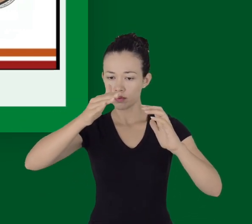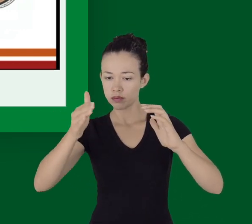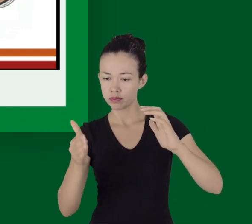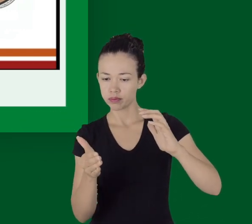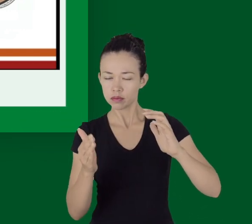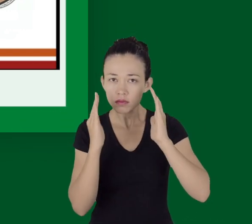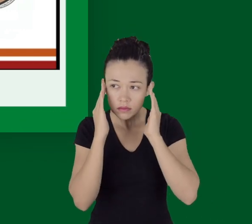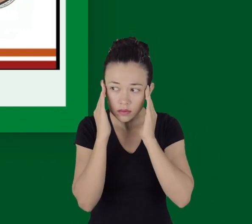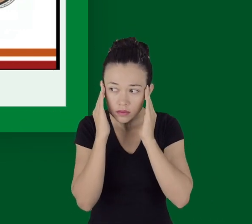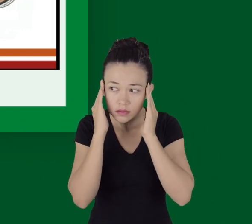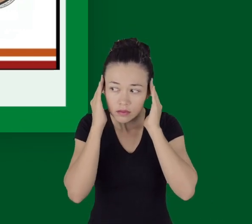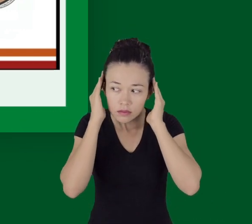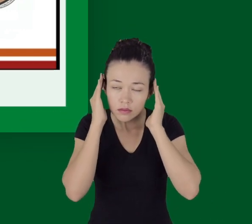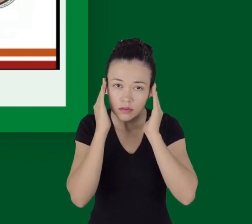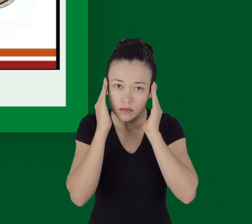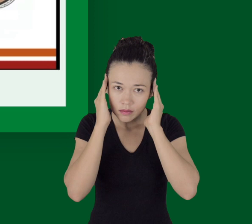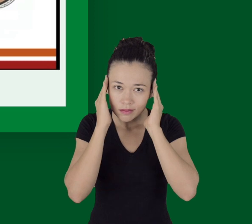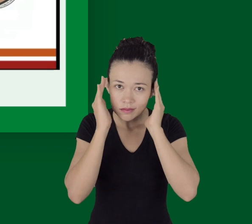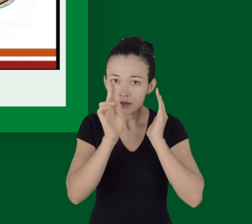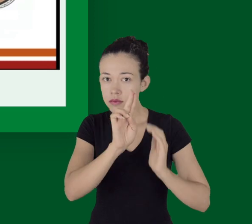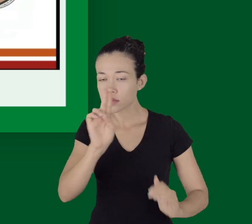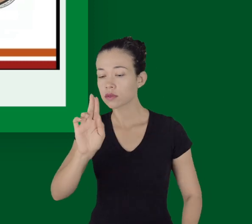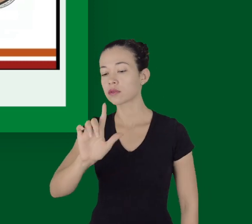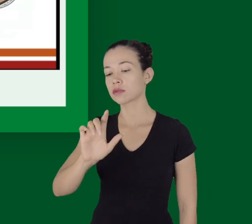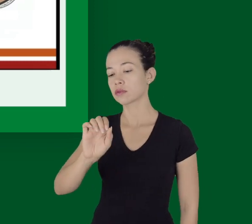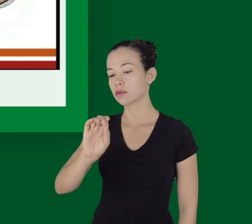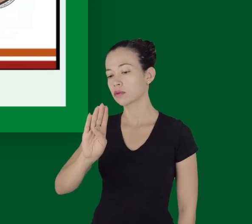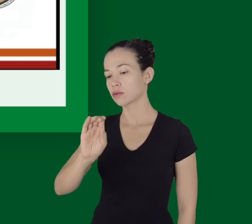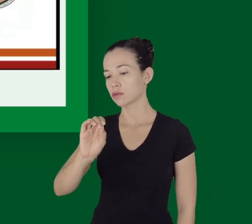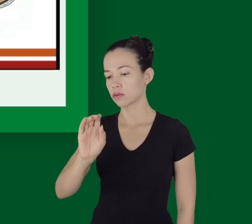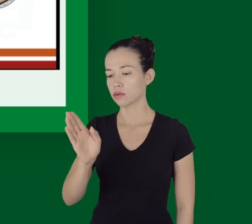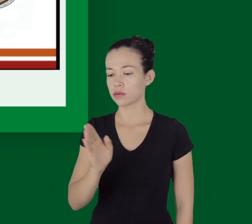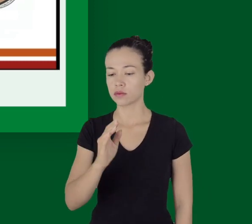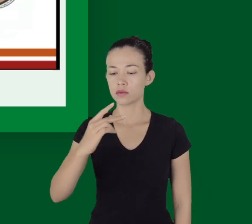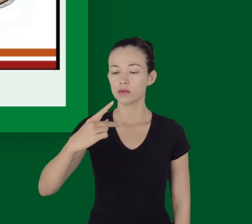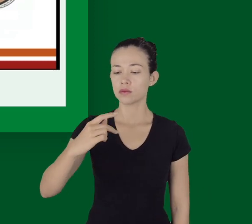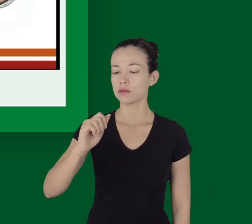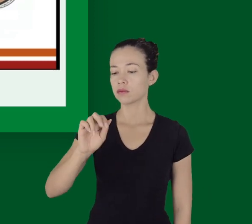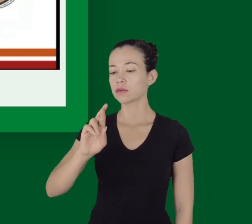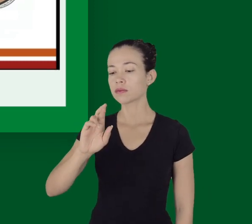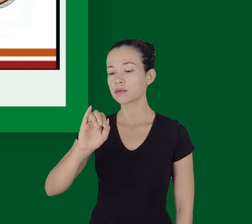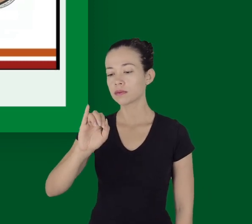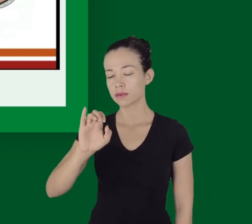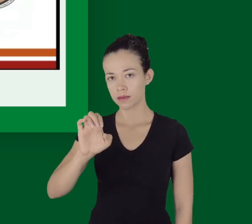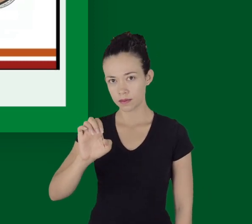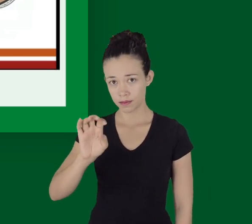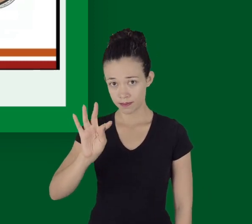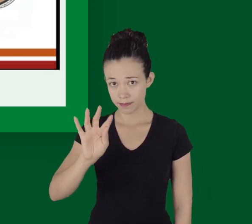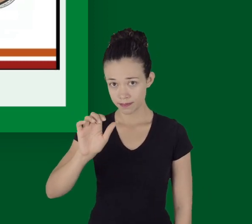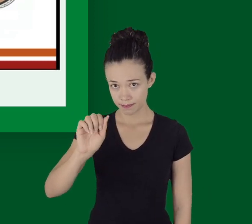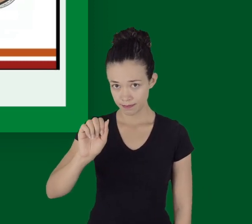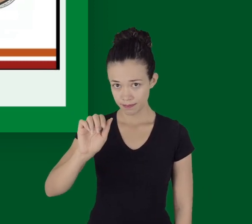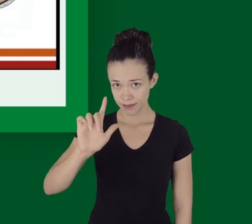tem uma fragilidade anatômica onde o lobo, né, a parte do uncus,